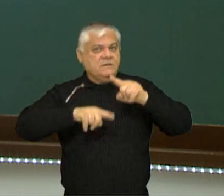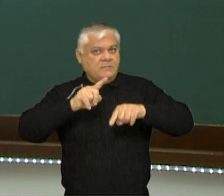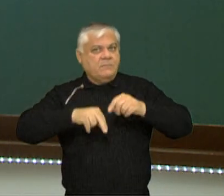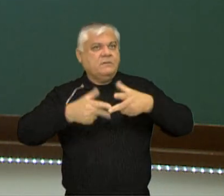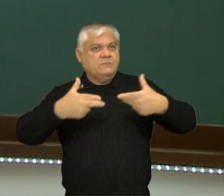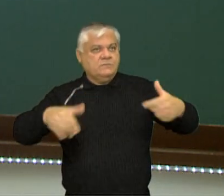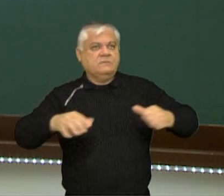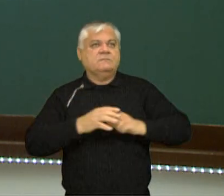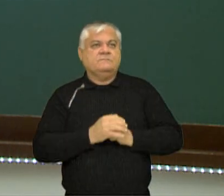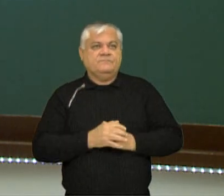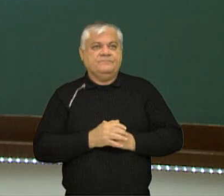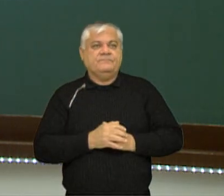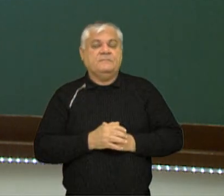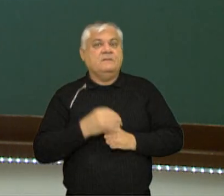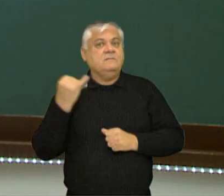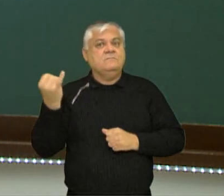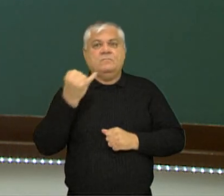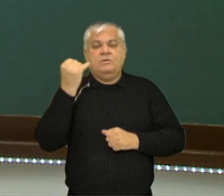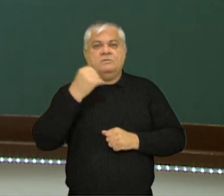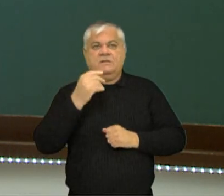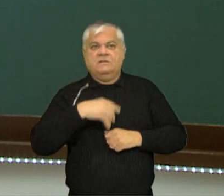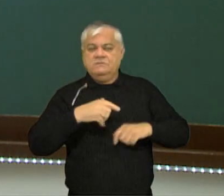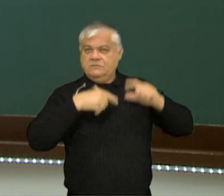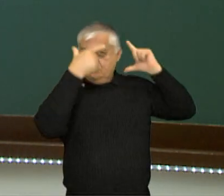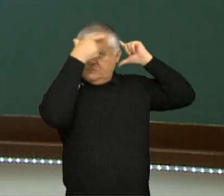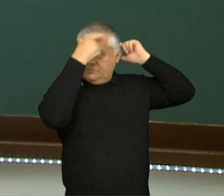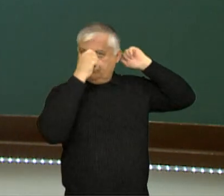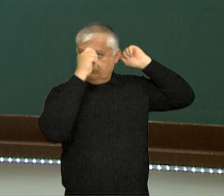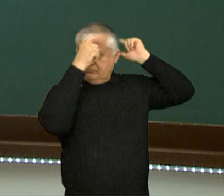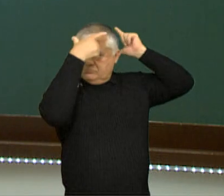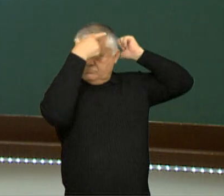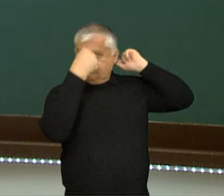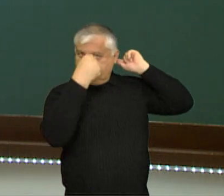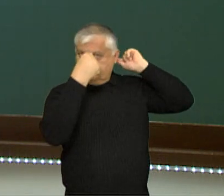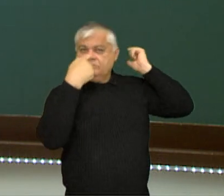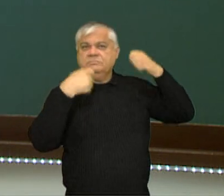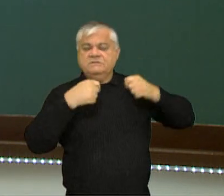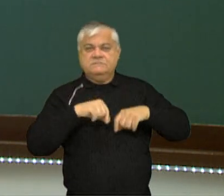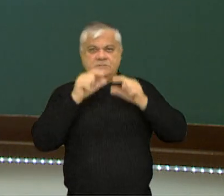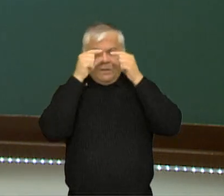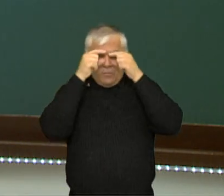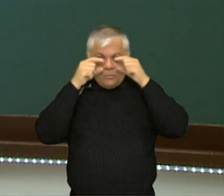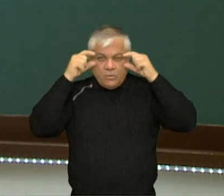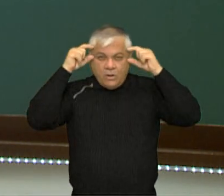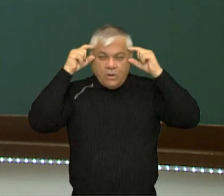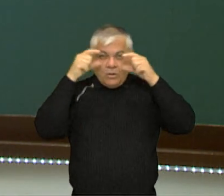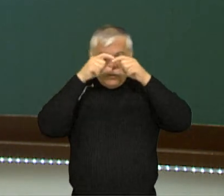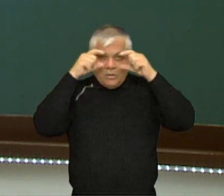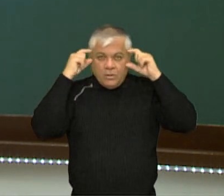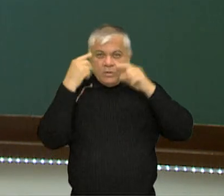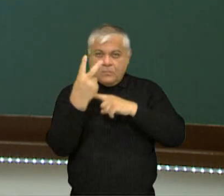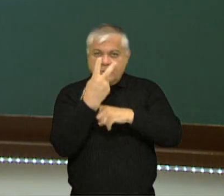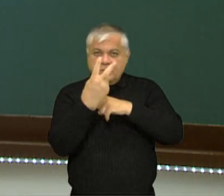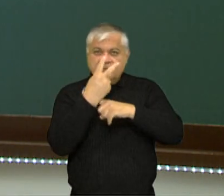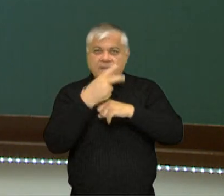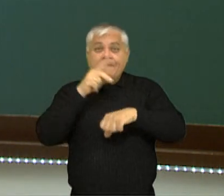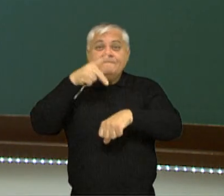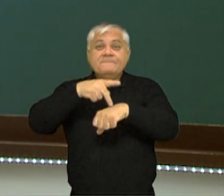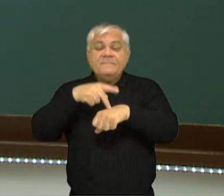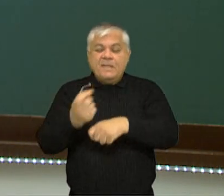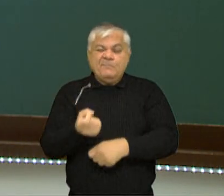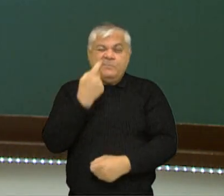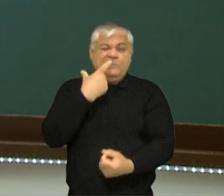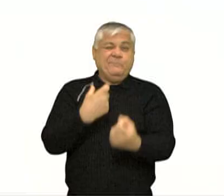segurança. Então, imprescindíveis, o capacete, o óculos de proteção, tá? Porque no